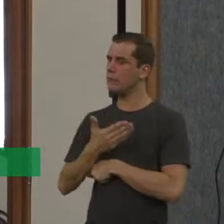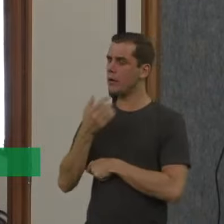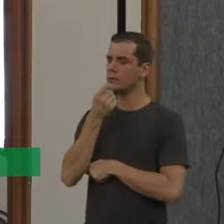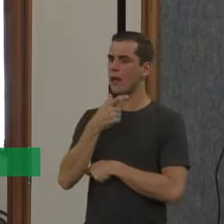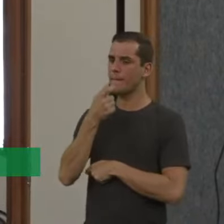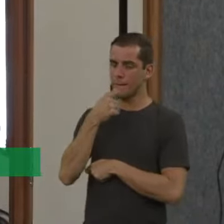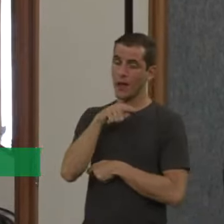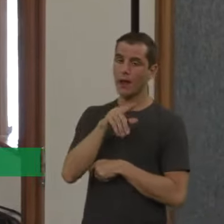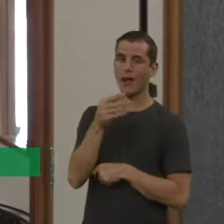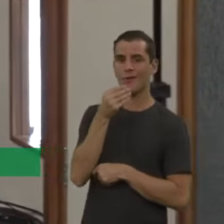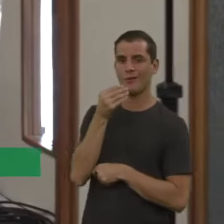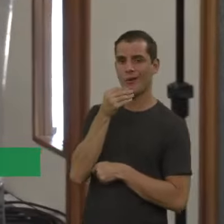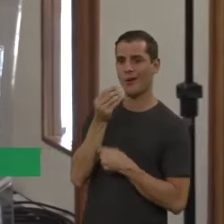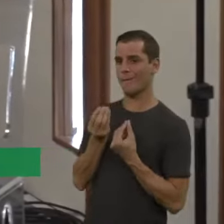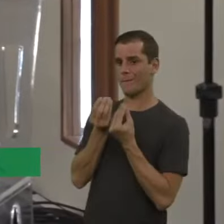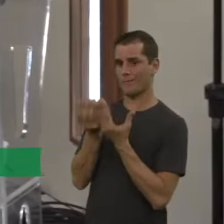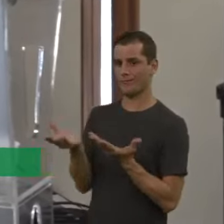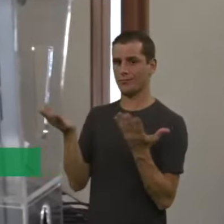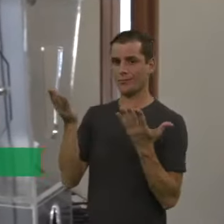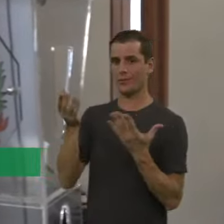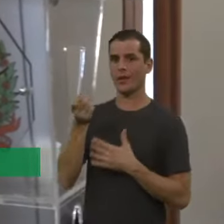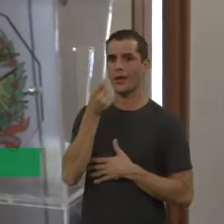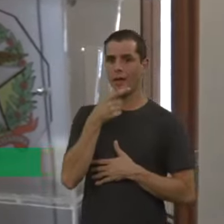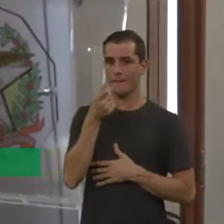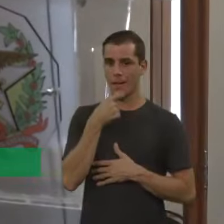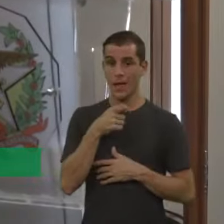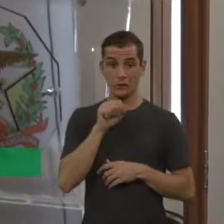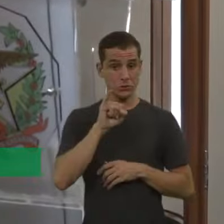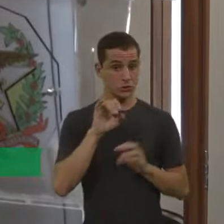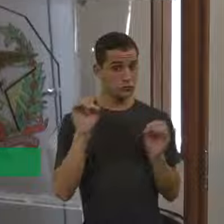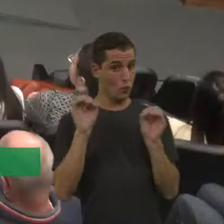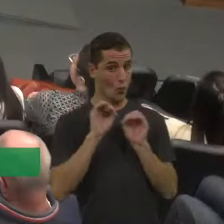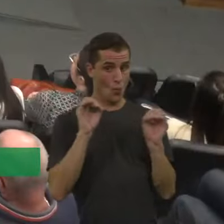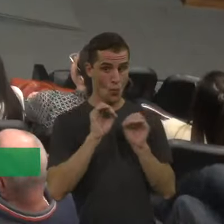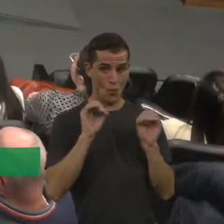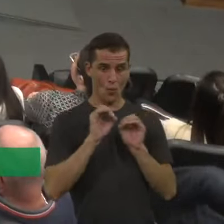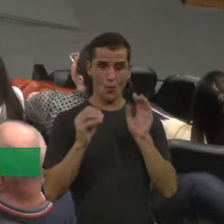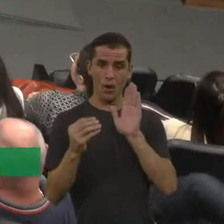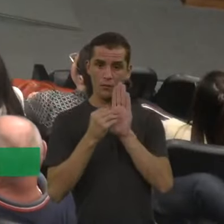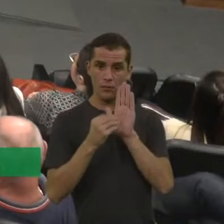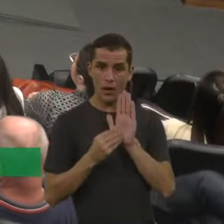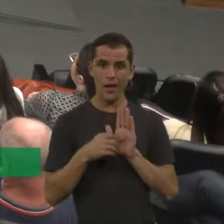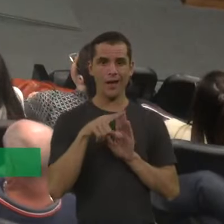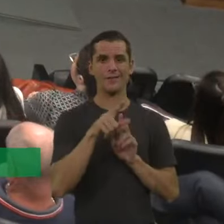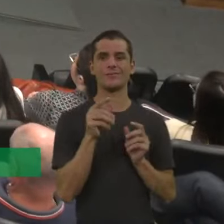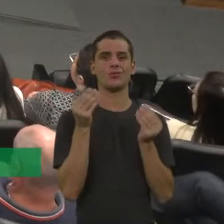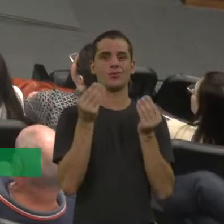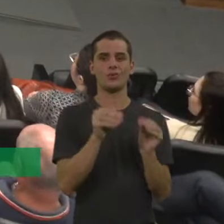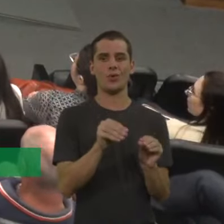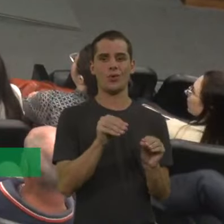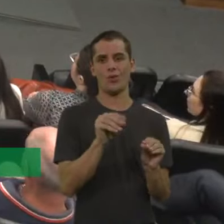vai ter interesse dos governantes em inserir esse tipo de tratamento, né?